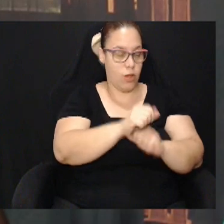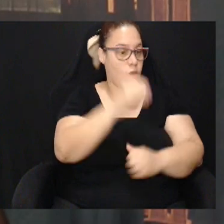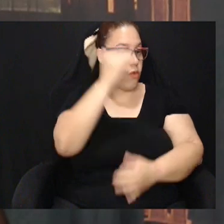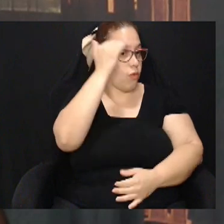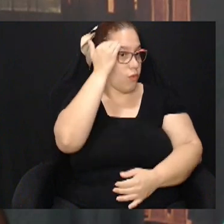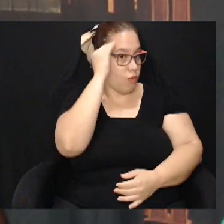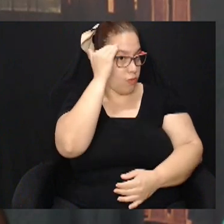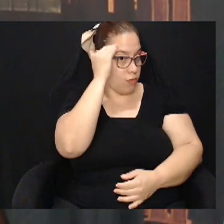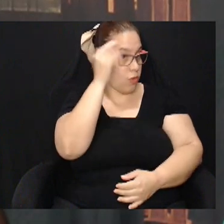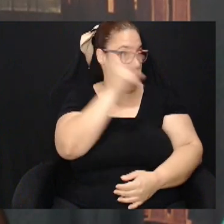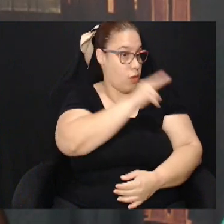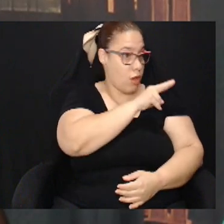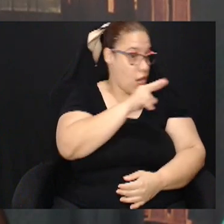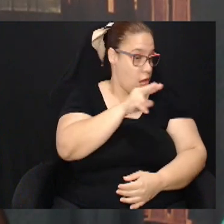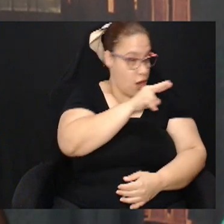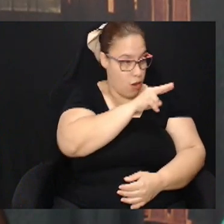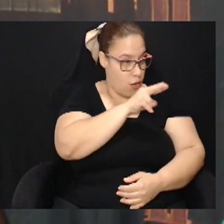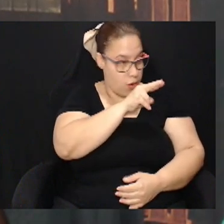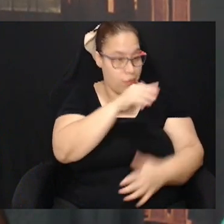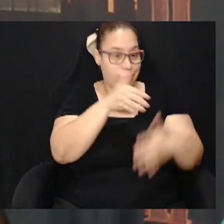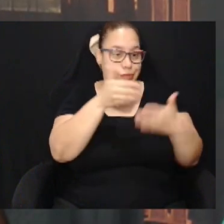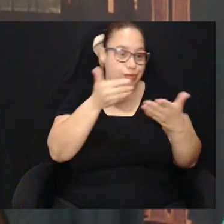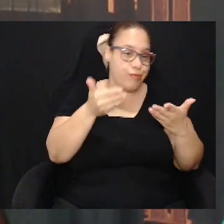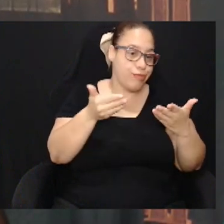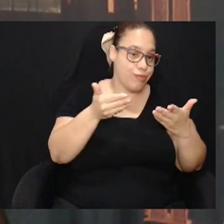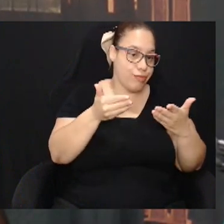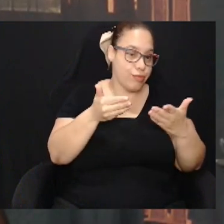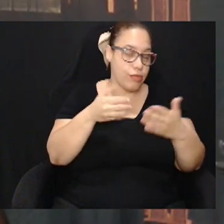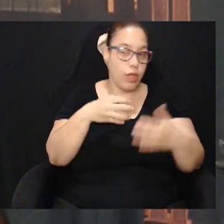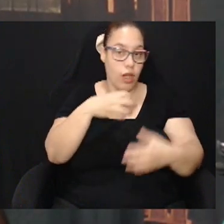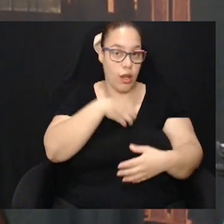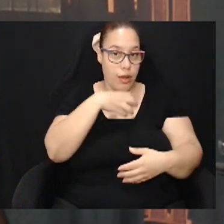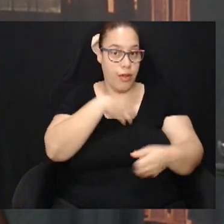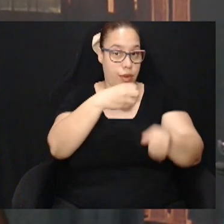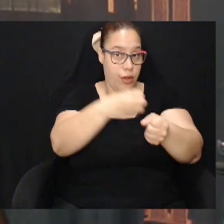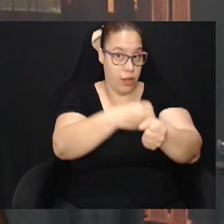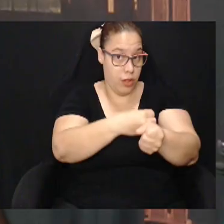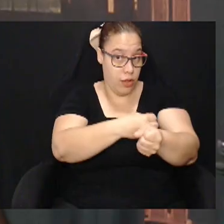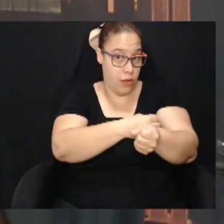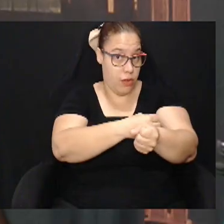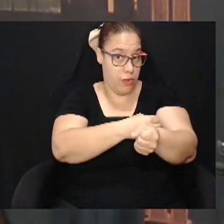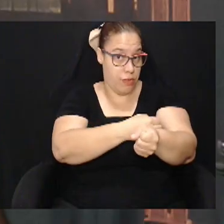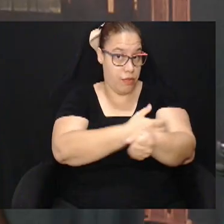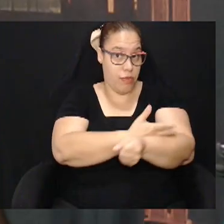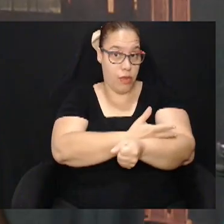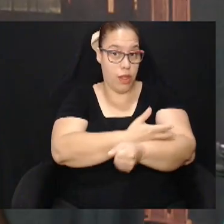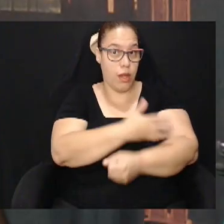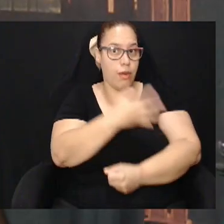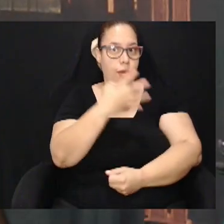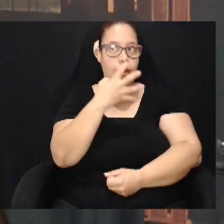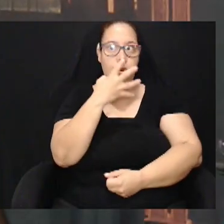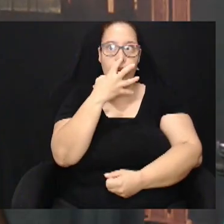vendo. Então, assim, emoção como um todo é uma coisa extremamente fascinante.